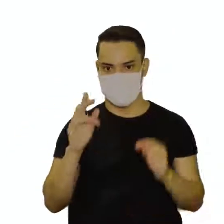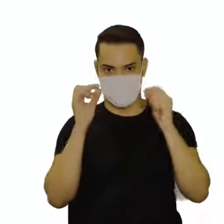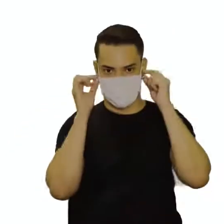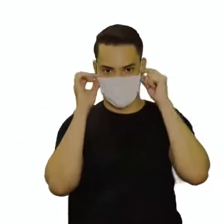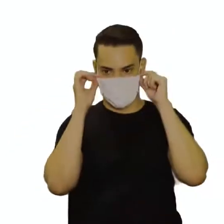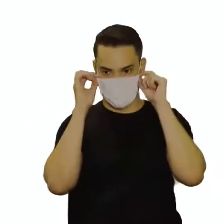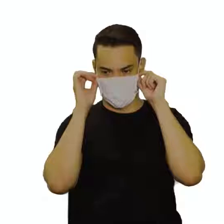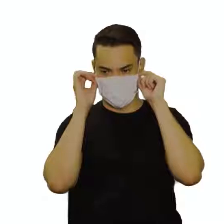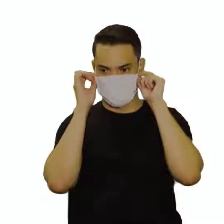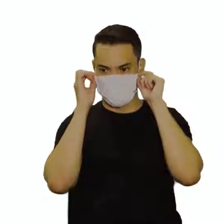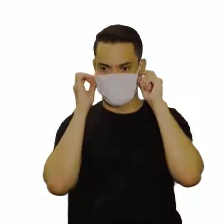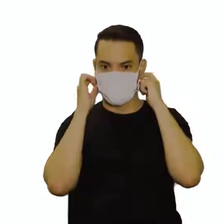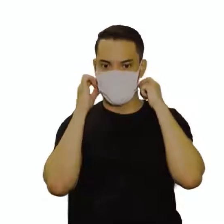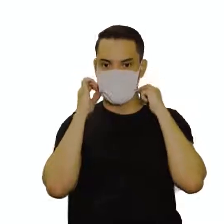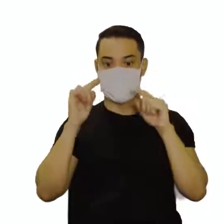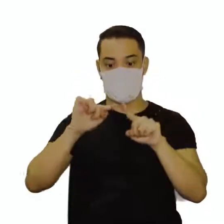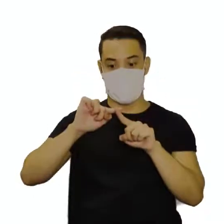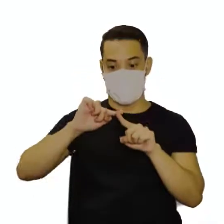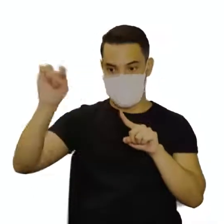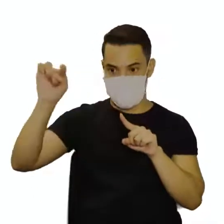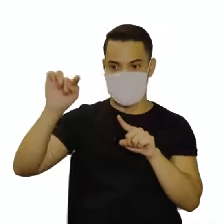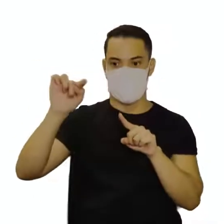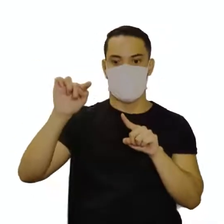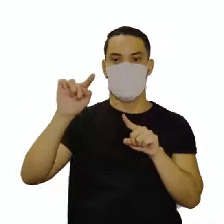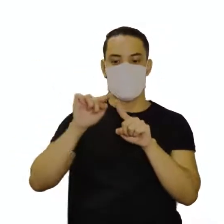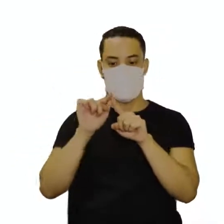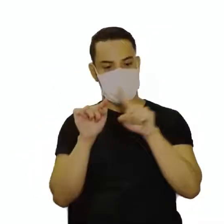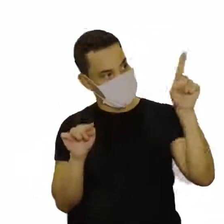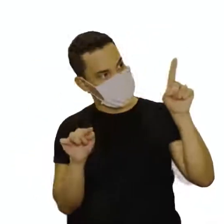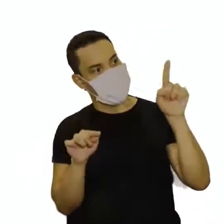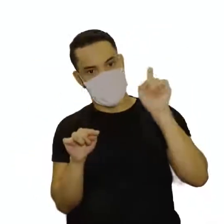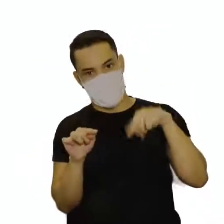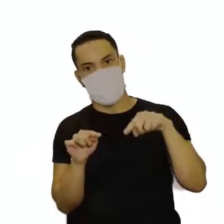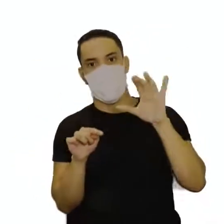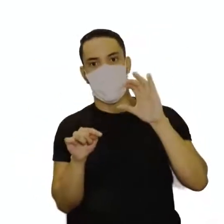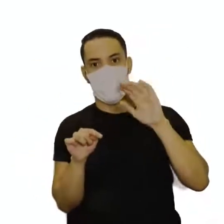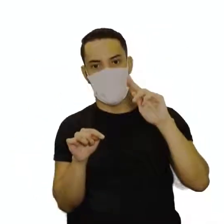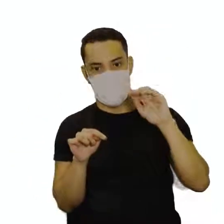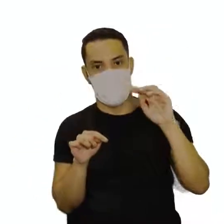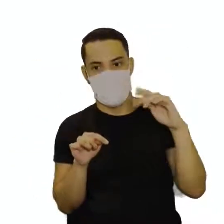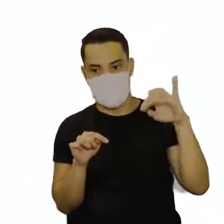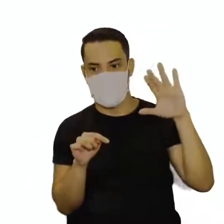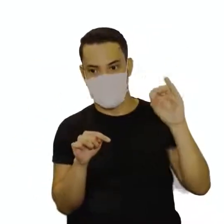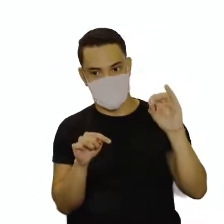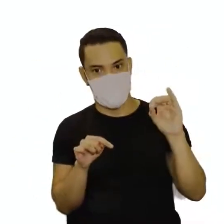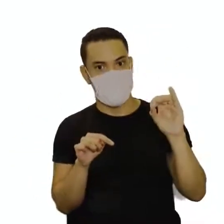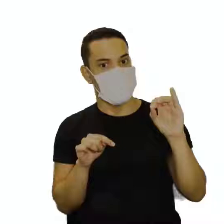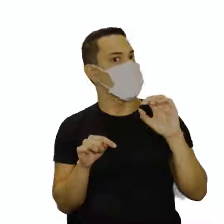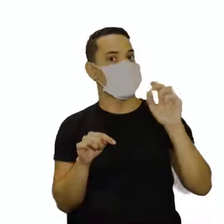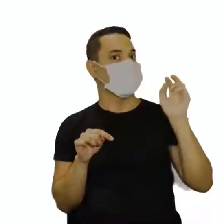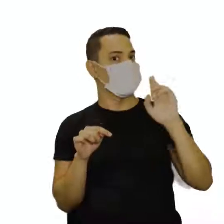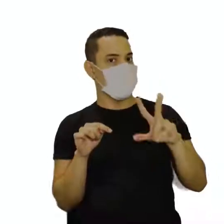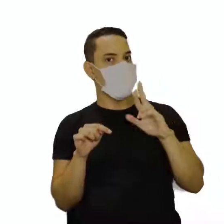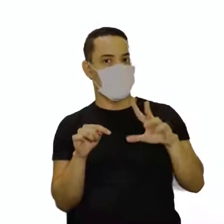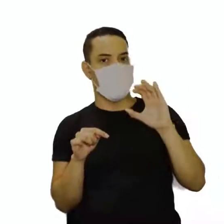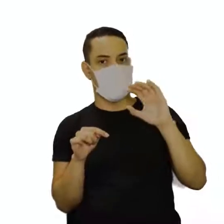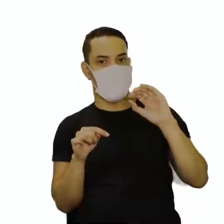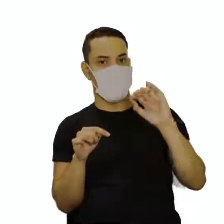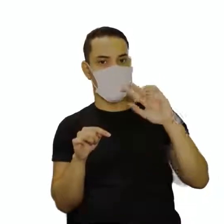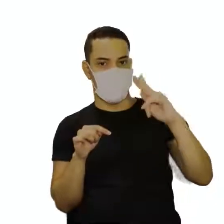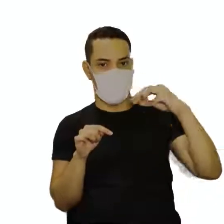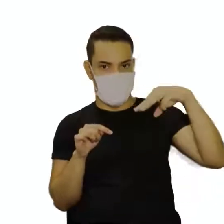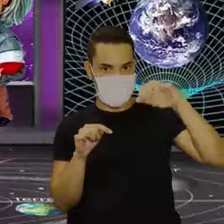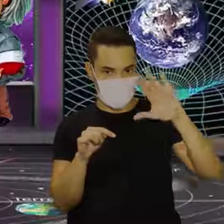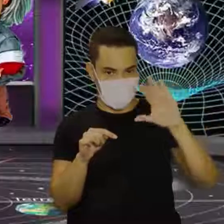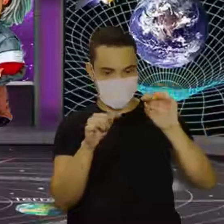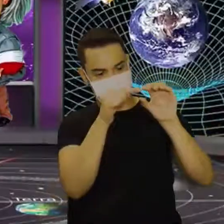Resistor ômico, reto, linear. Resistor não ômico, ele tem uma curva. Então, pessoal,